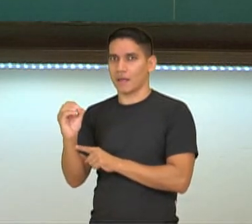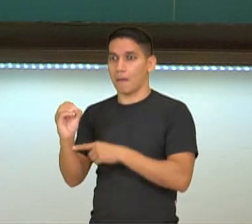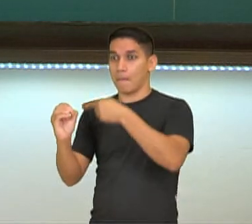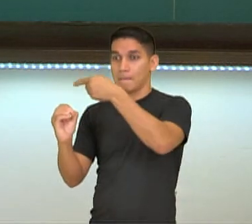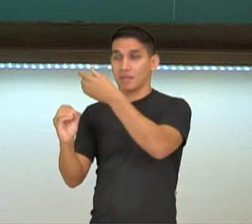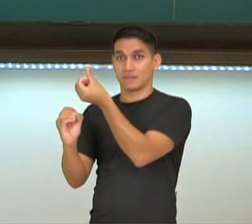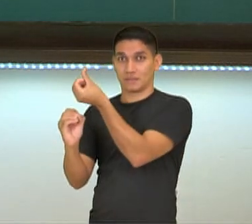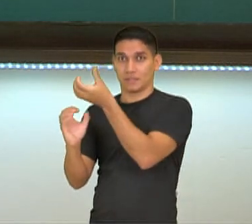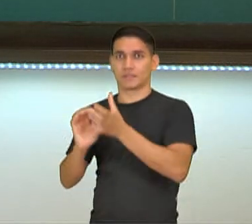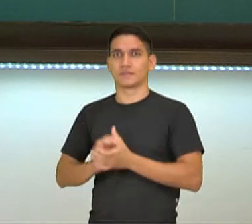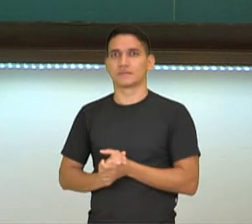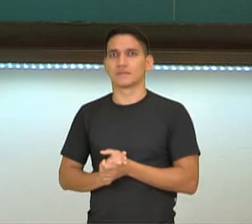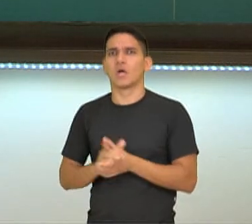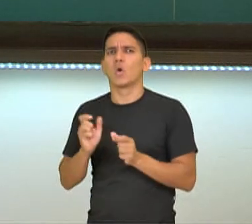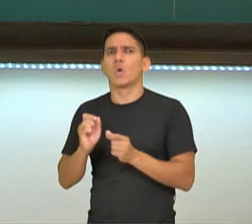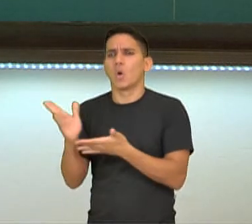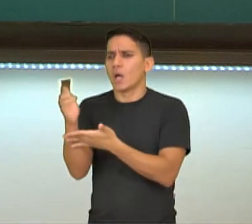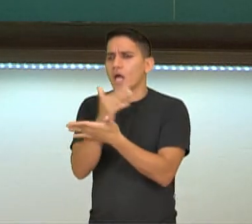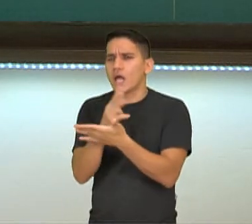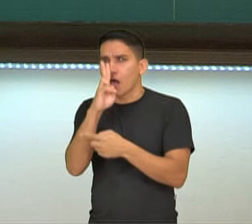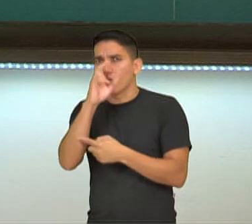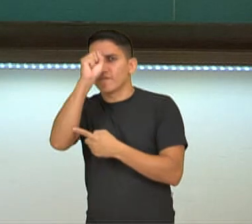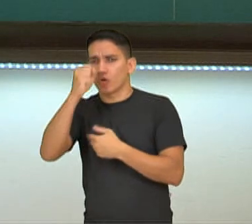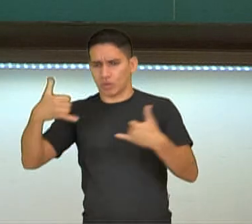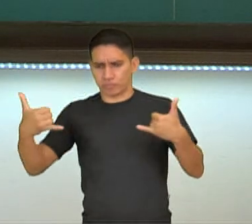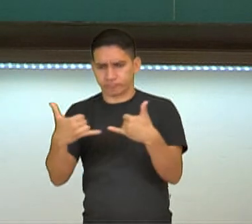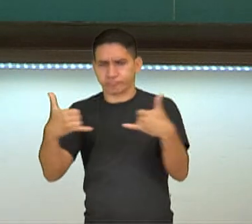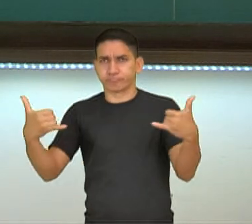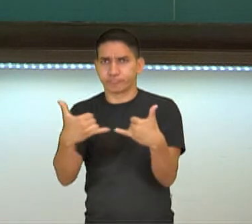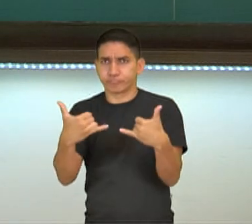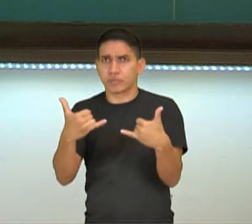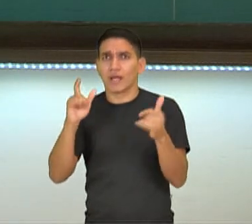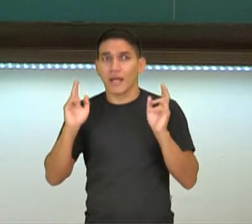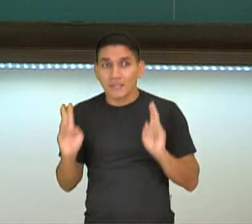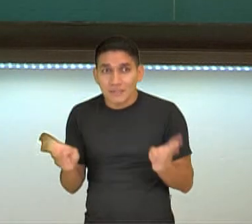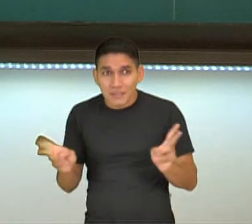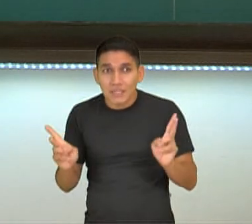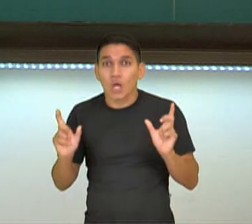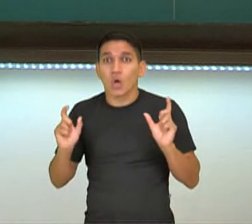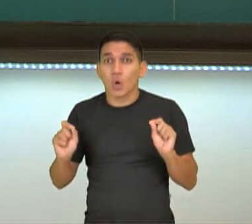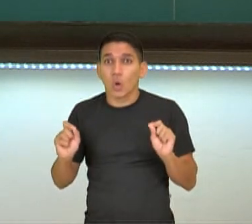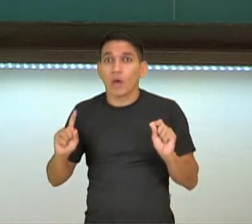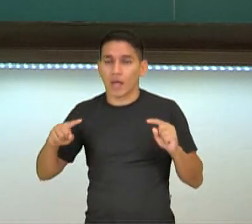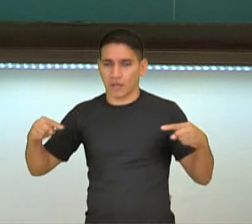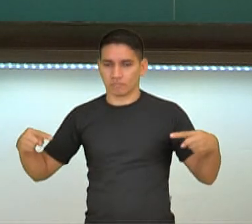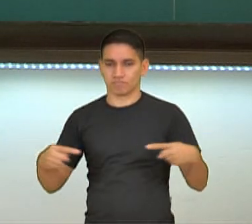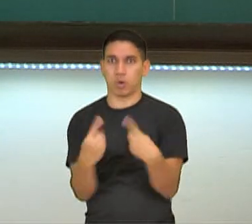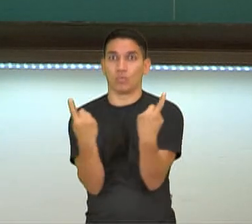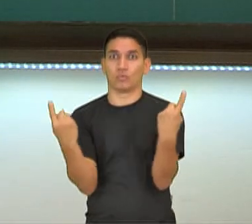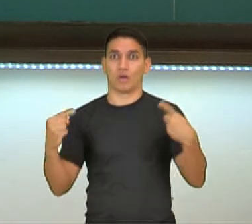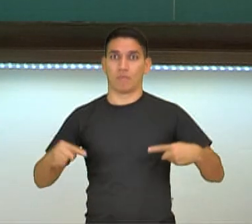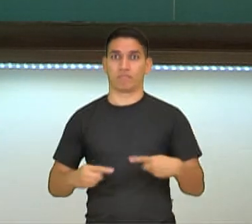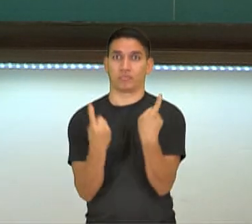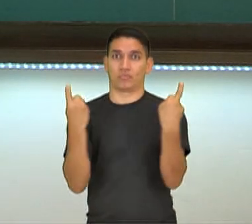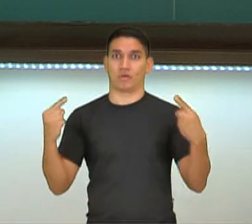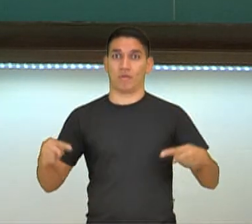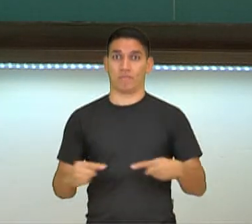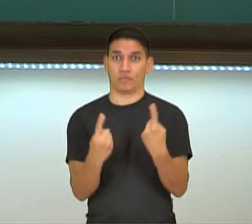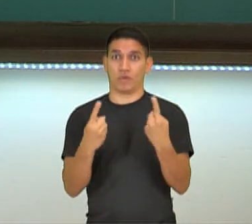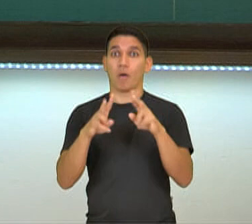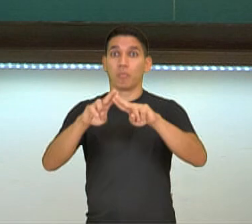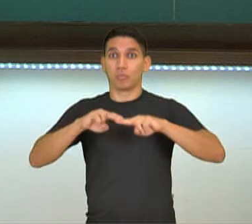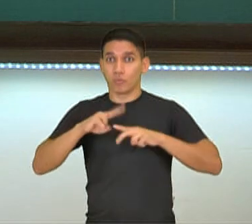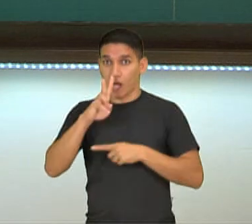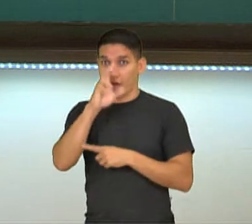outra coisa, desenhe a força. Como as cargas têm sinais iguais, então elas se repelem. Então a força aponta para fora,